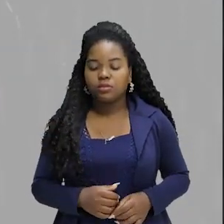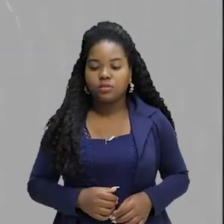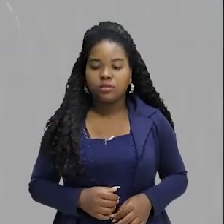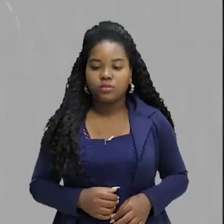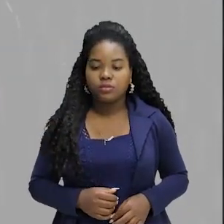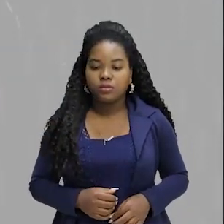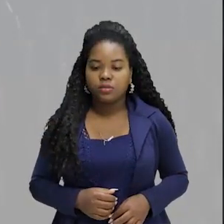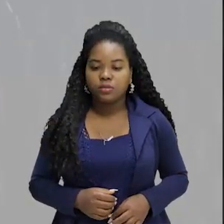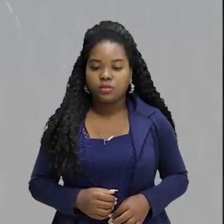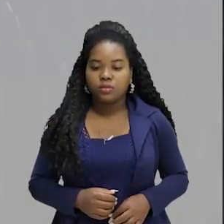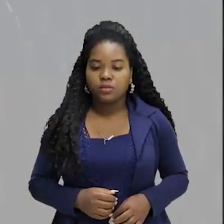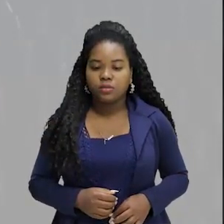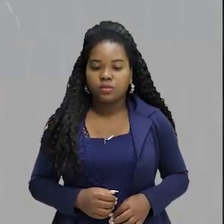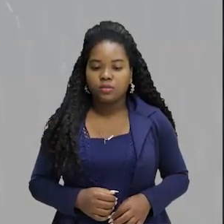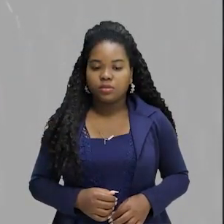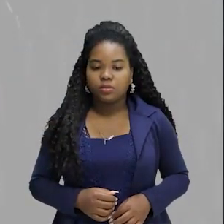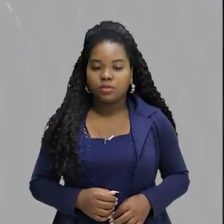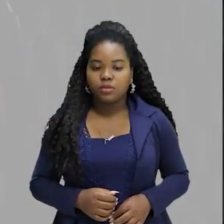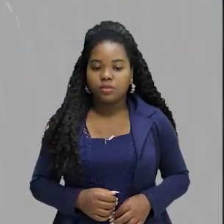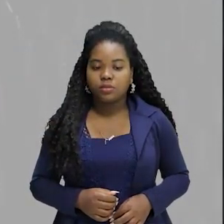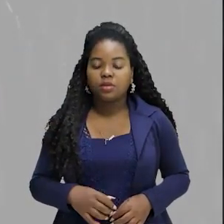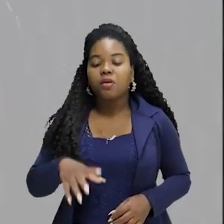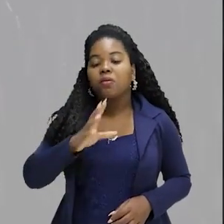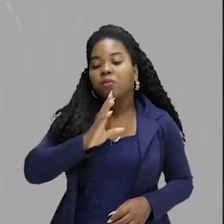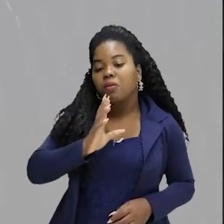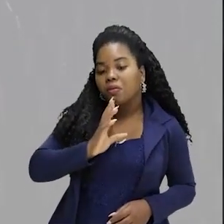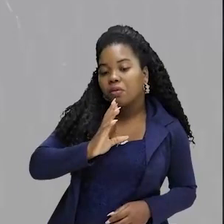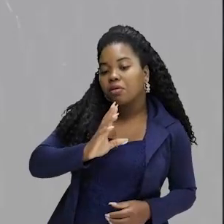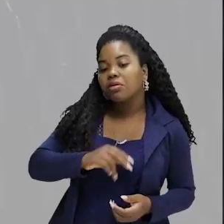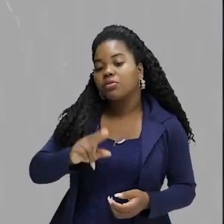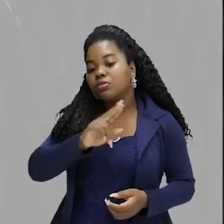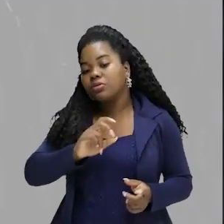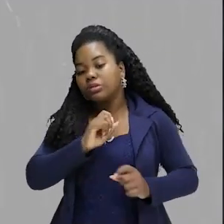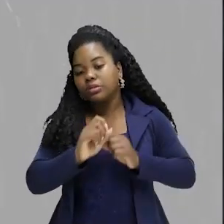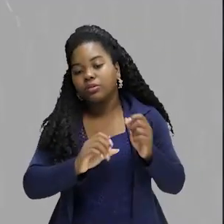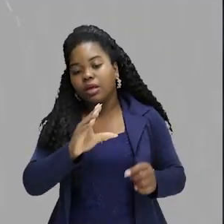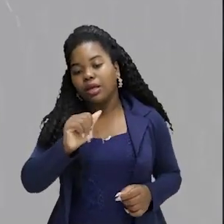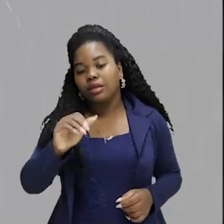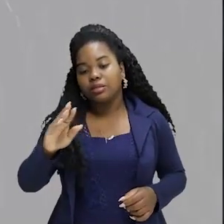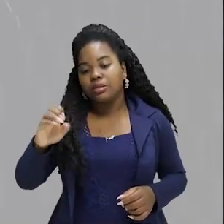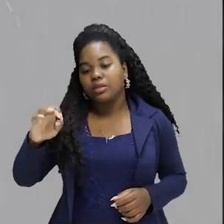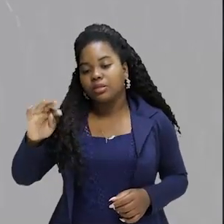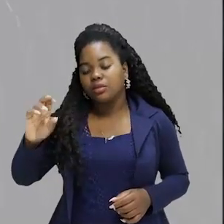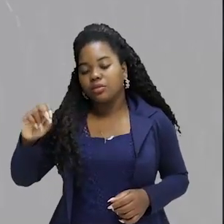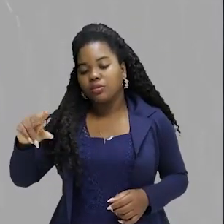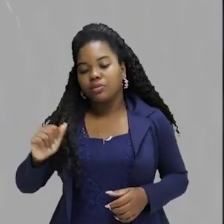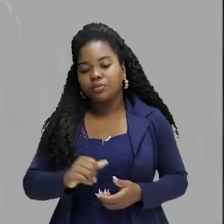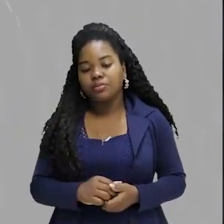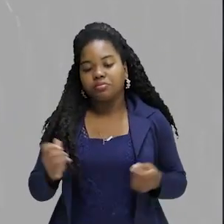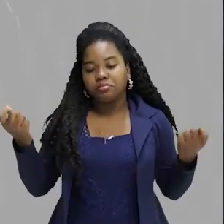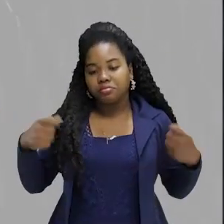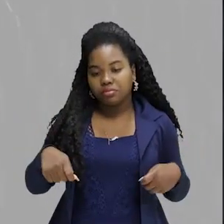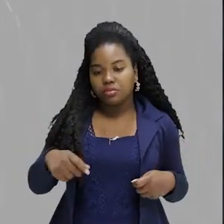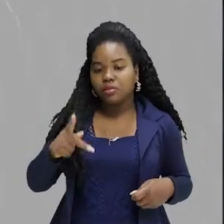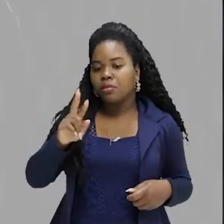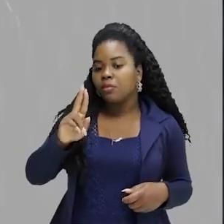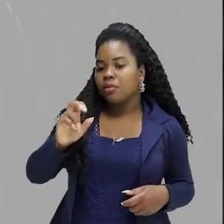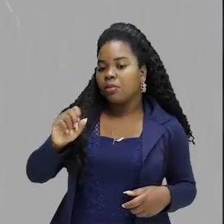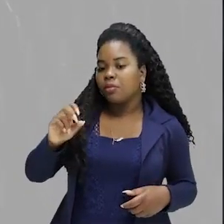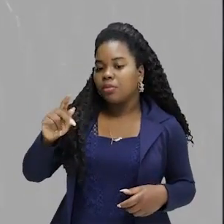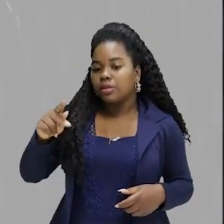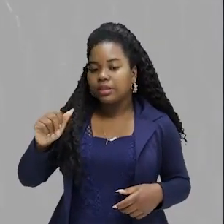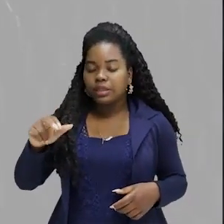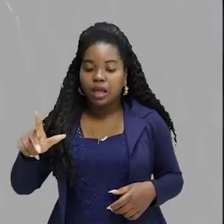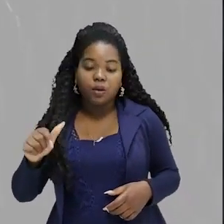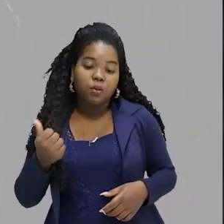denominada propanona, né, que a gente conhece usualmente como acetona. Então, pode ser o propanal ou